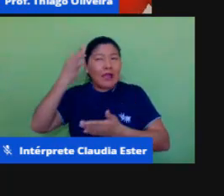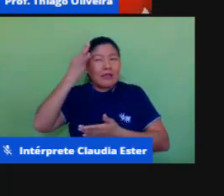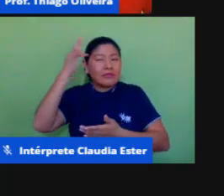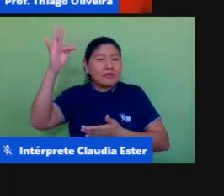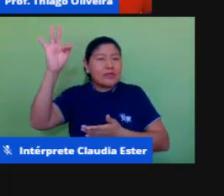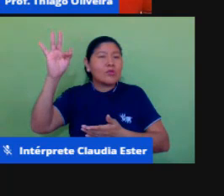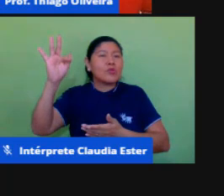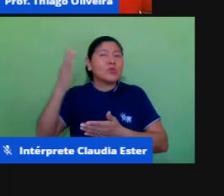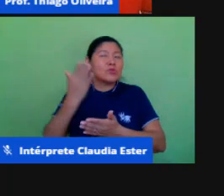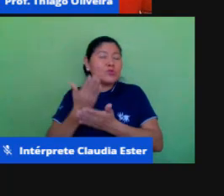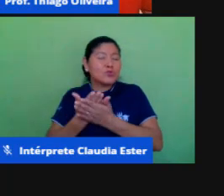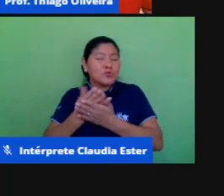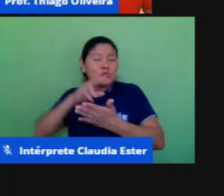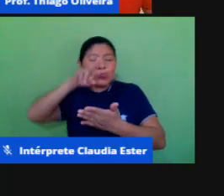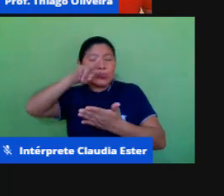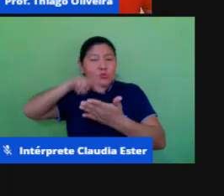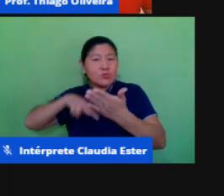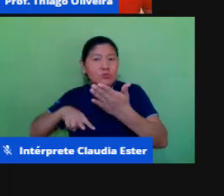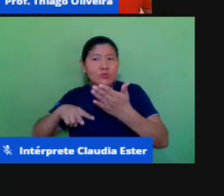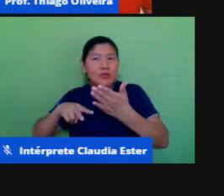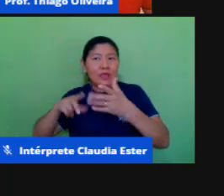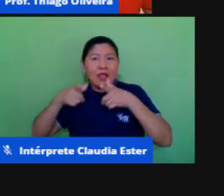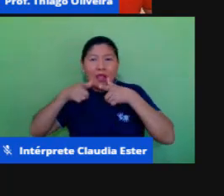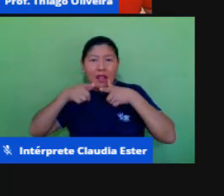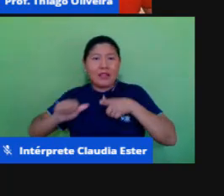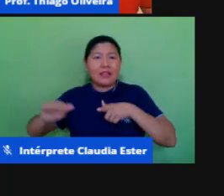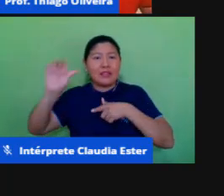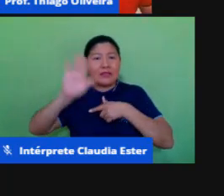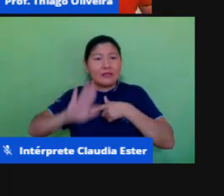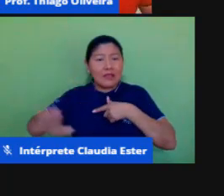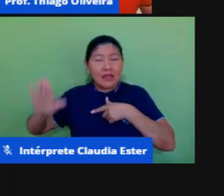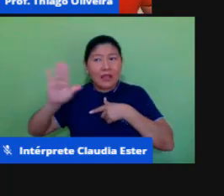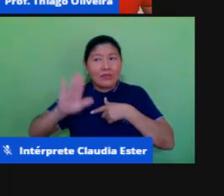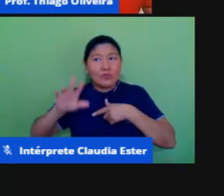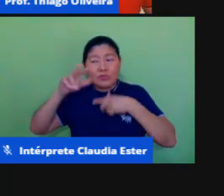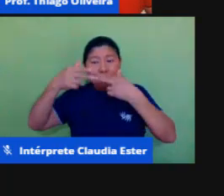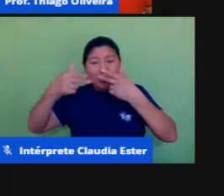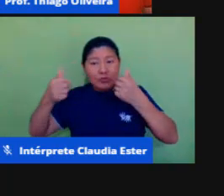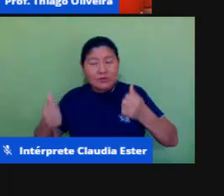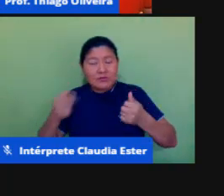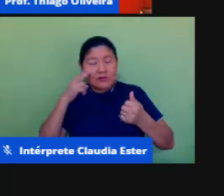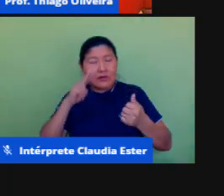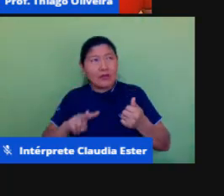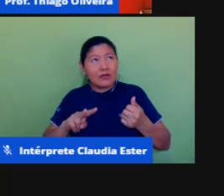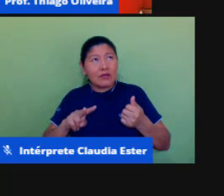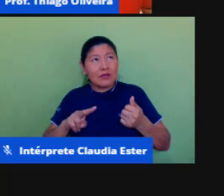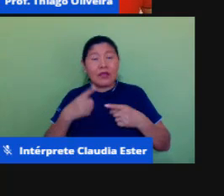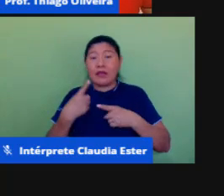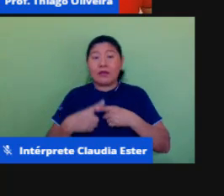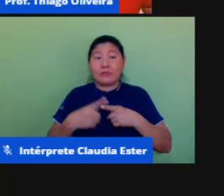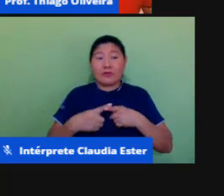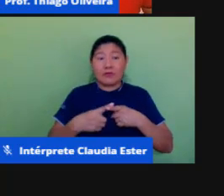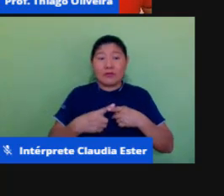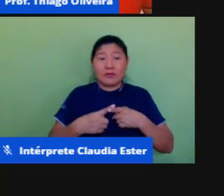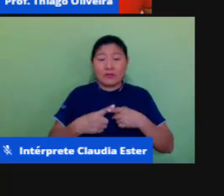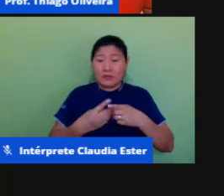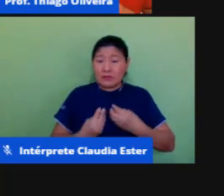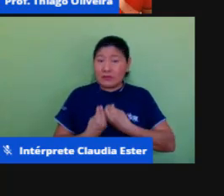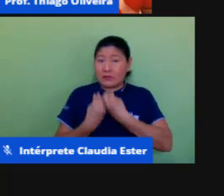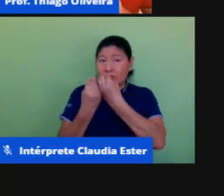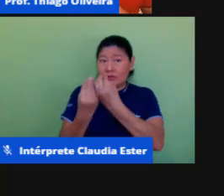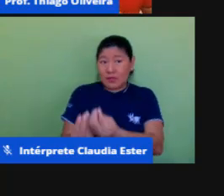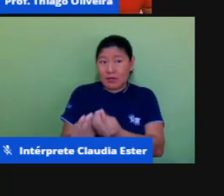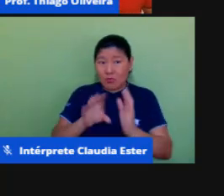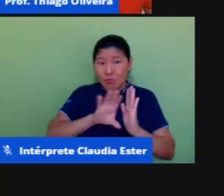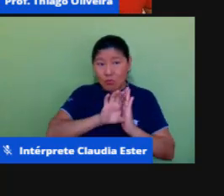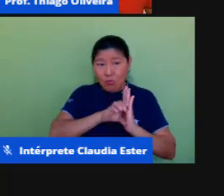reflexões literárias, né? Por quê? Porque se a gente for dar o conteúdo que a gente precisa dar do IEL,